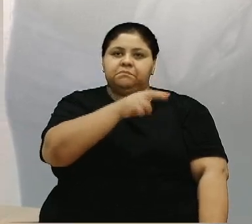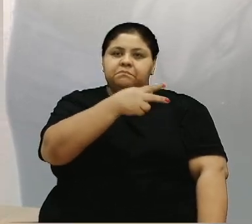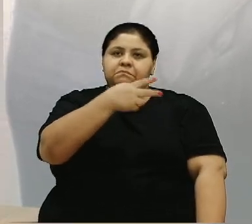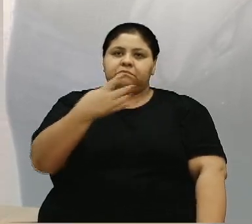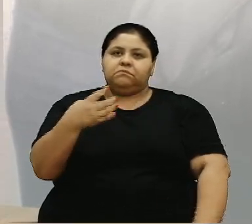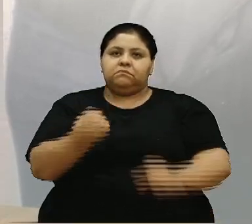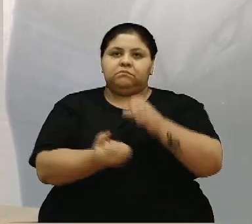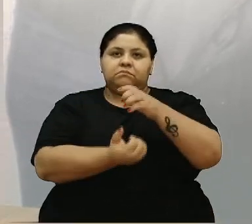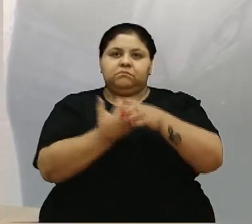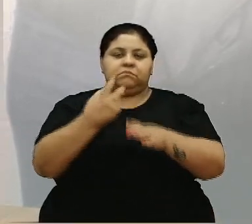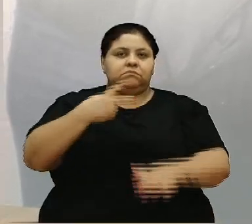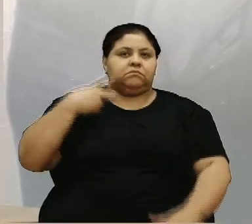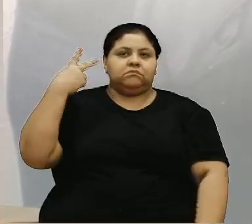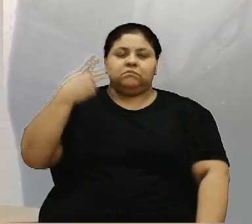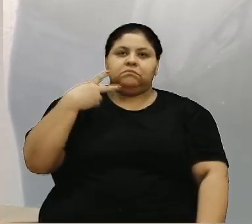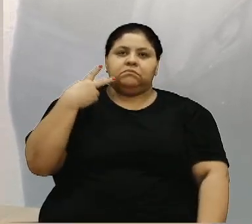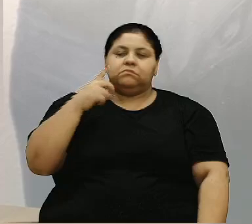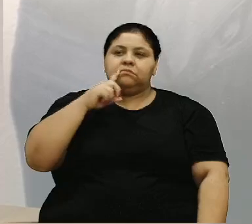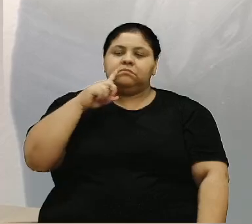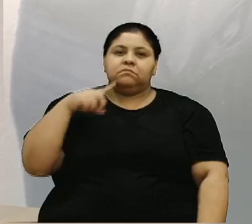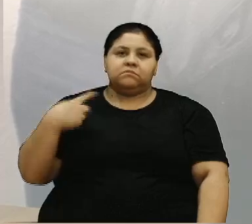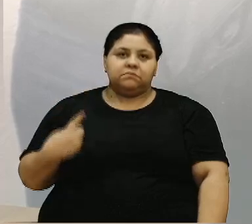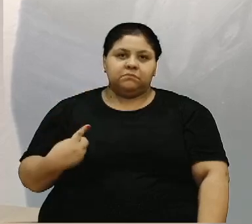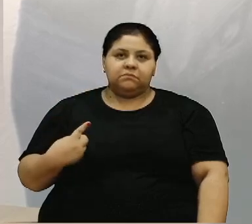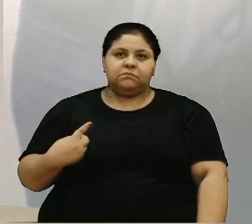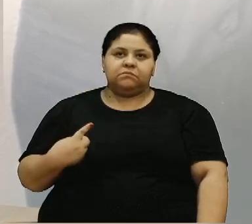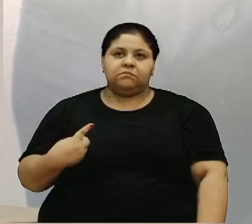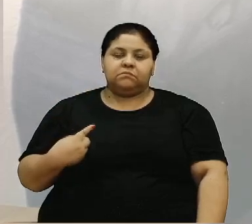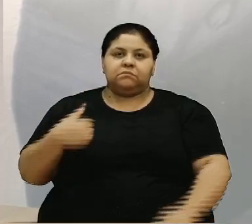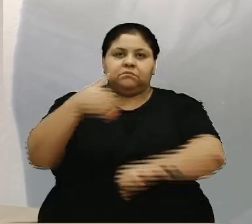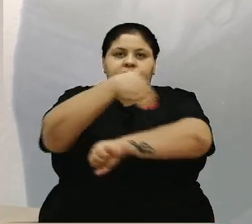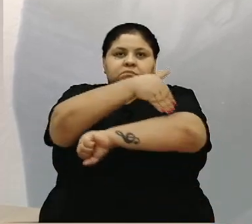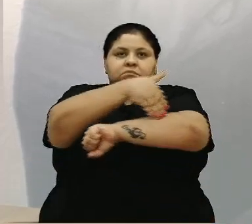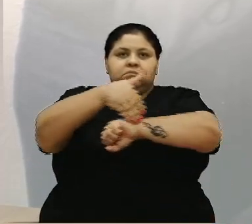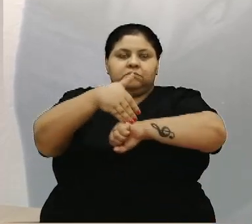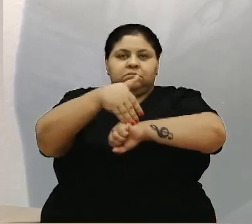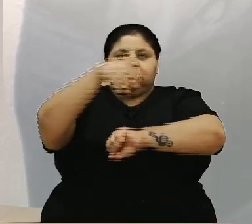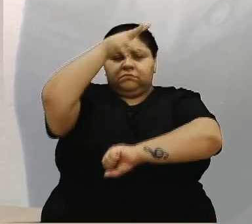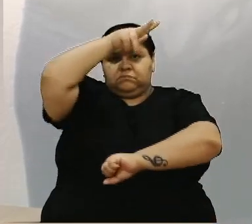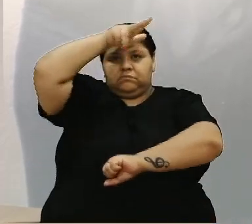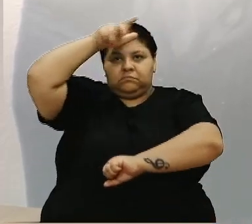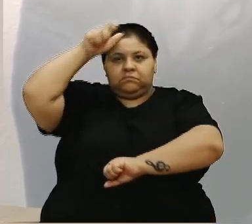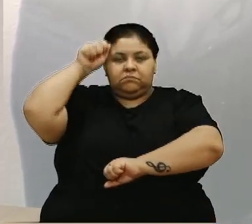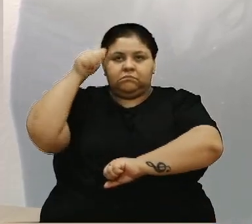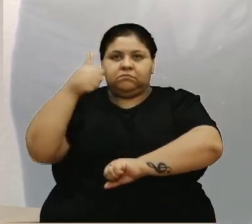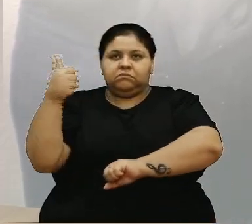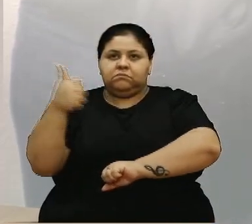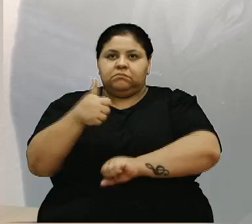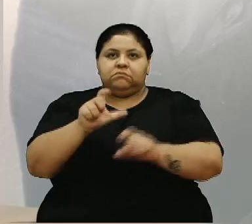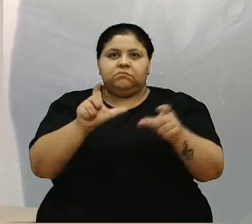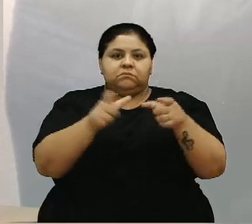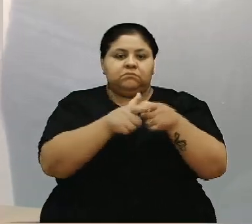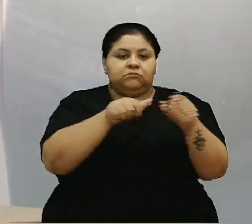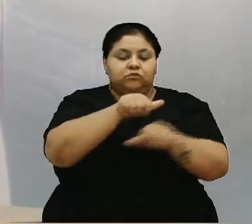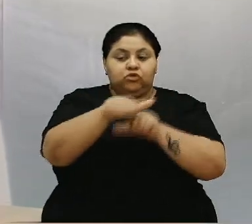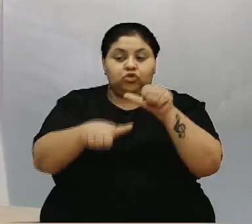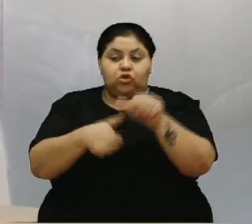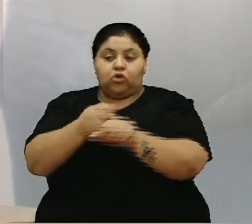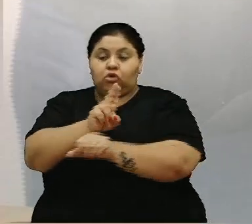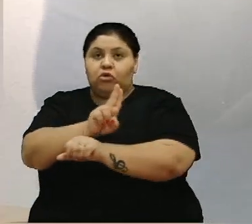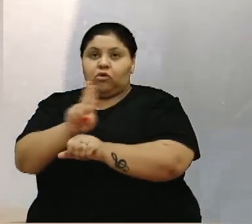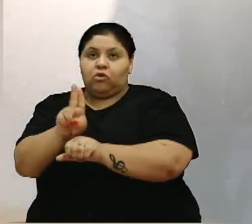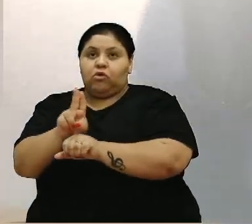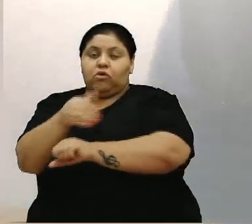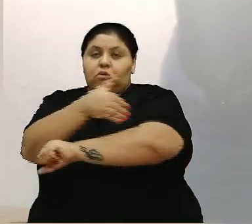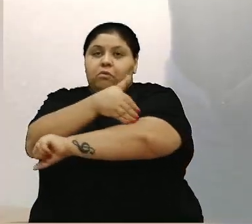195/2024, de autoria da vereadora Gladys Frisso, que denomina a via pública municipal do 1º Distrito com o nome de